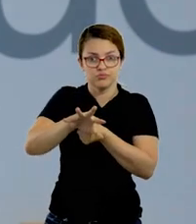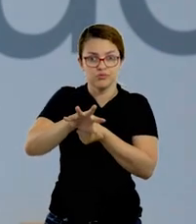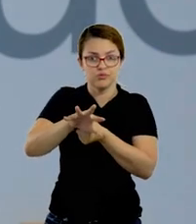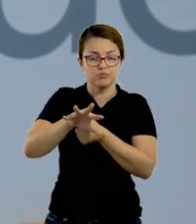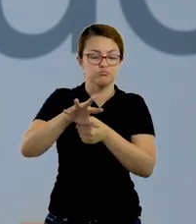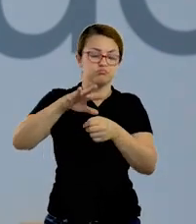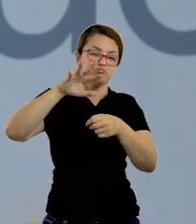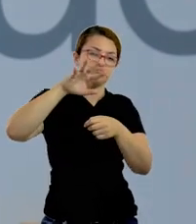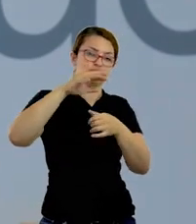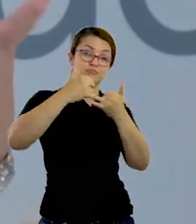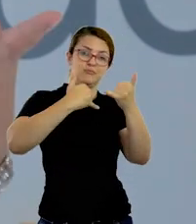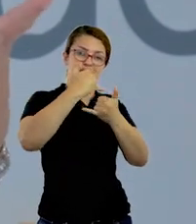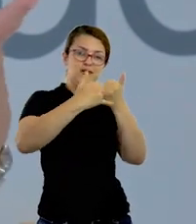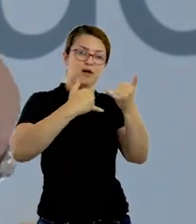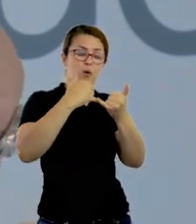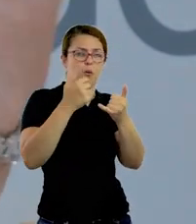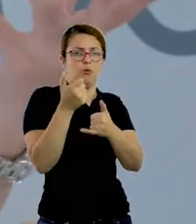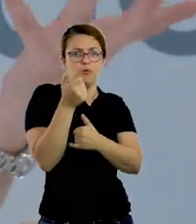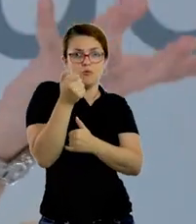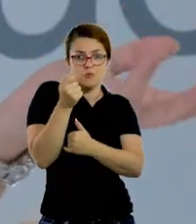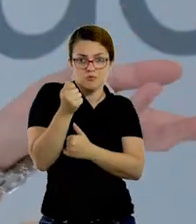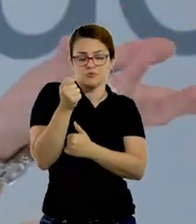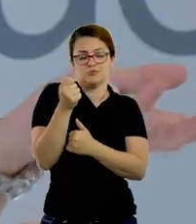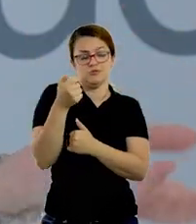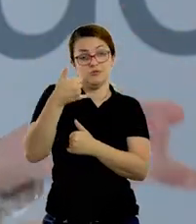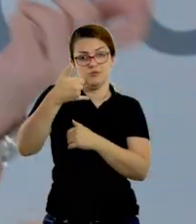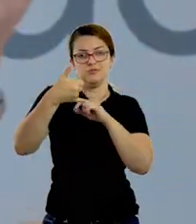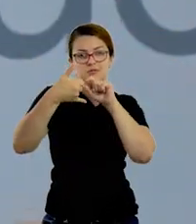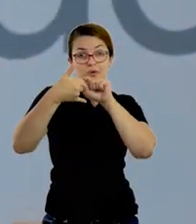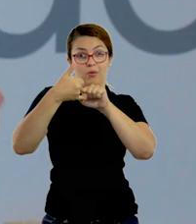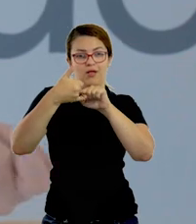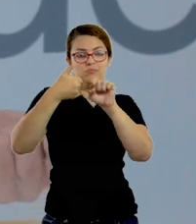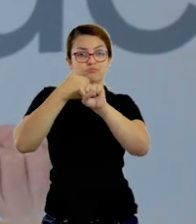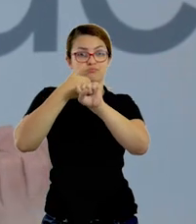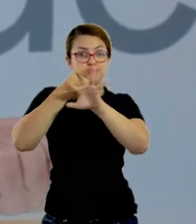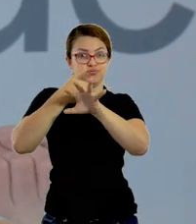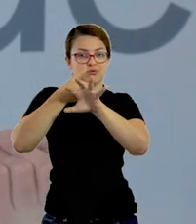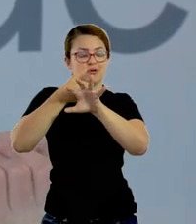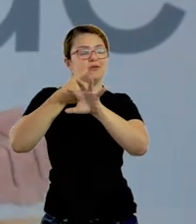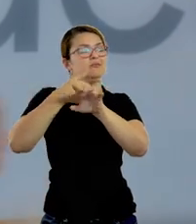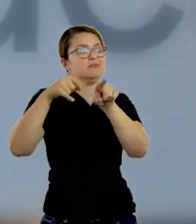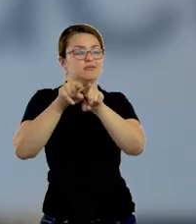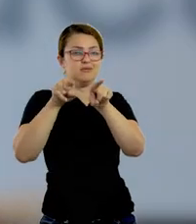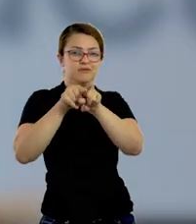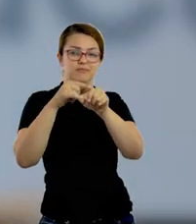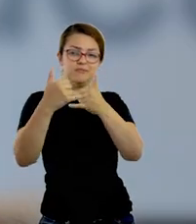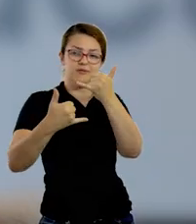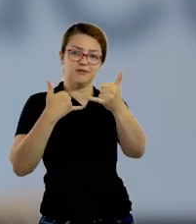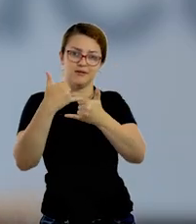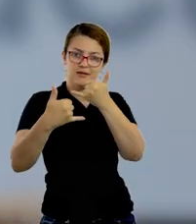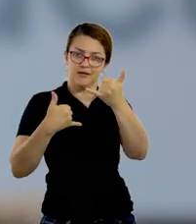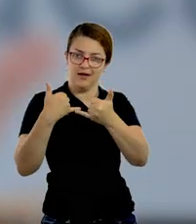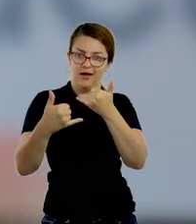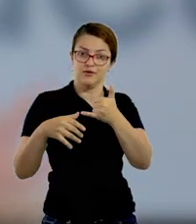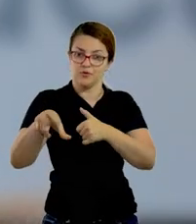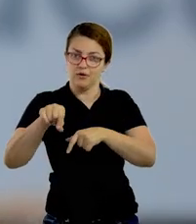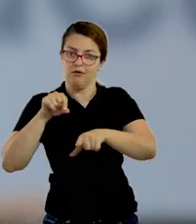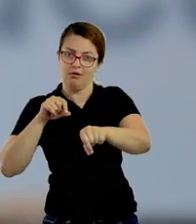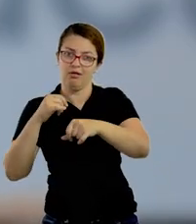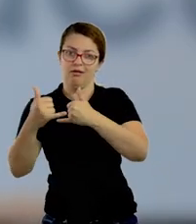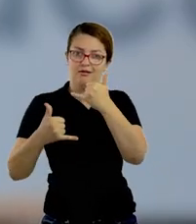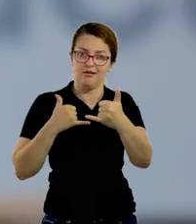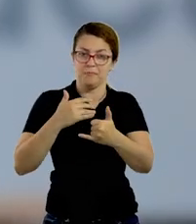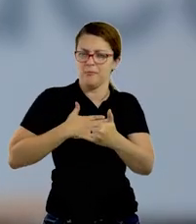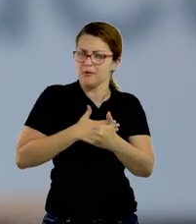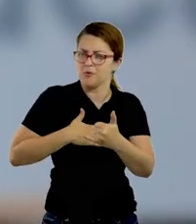lanterna para você fazer a sombra, ou o celular de vocês, a própria lanterna dá certo também. Então vocês vão selecionar os